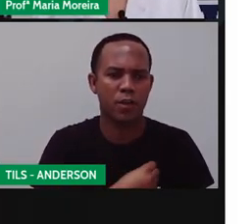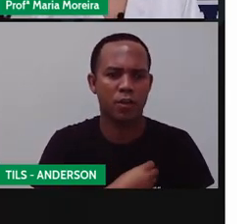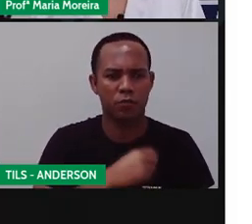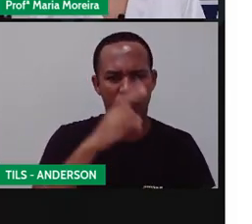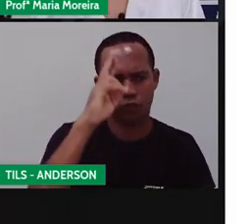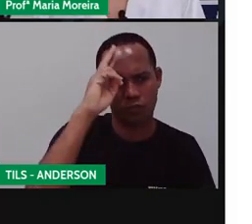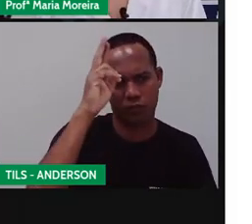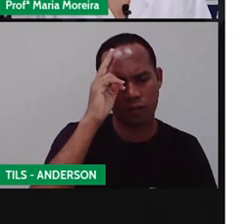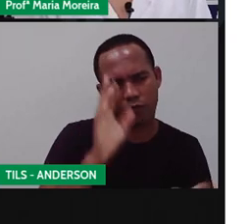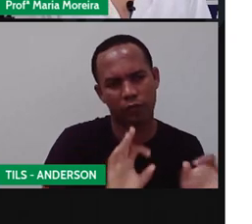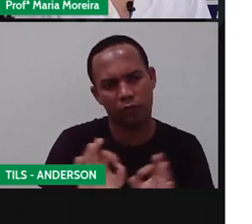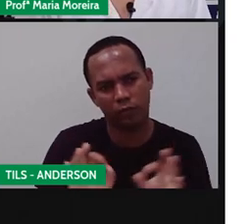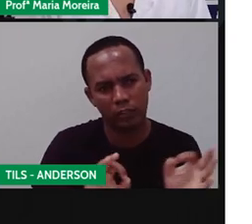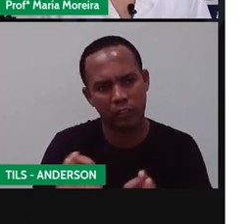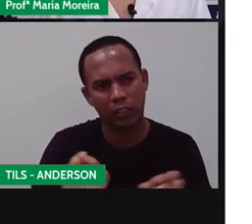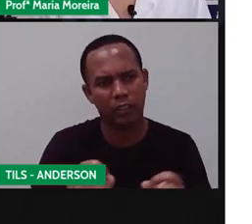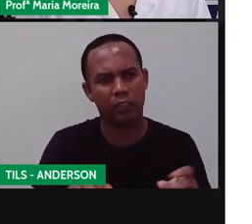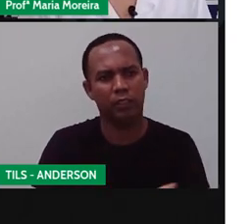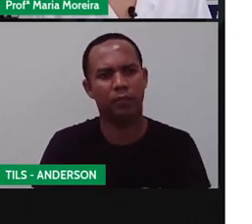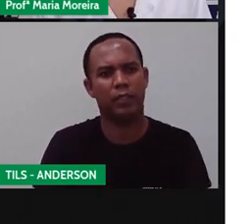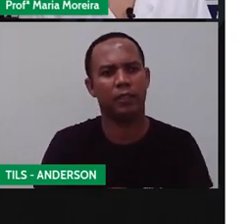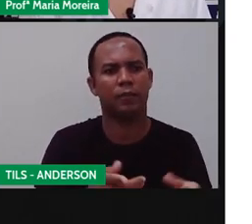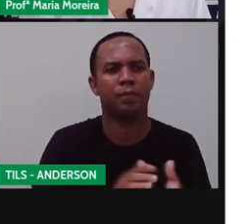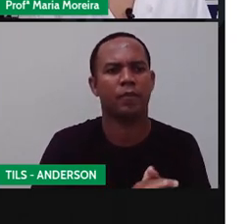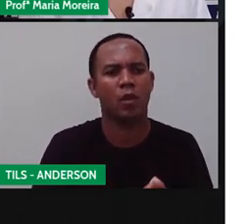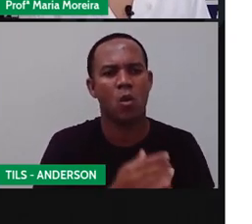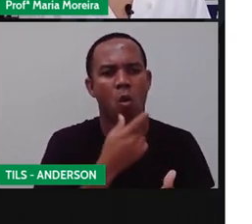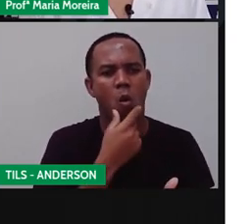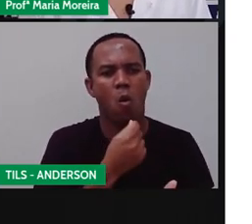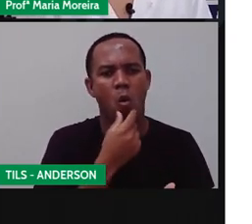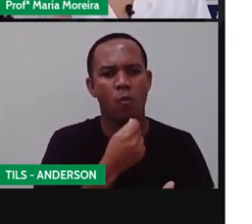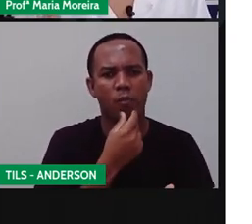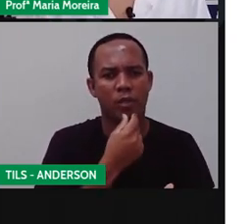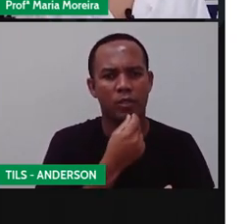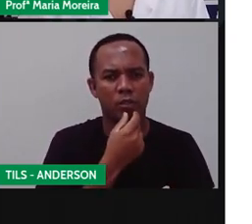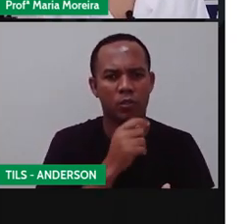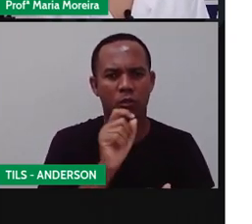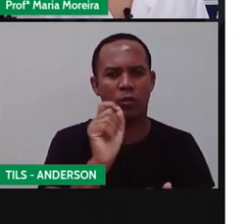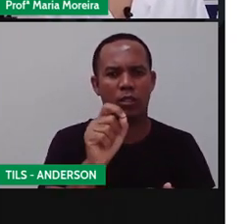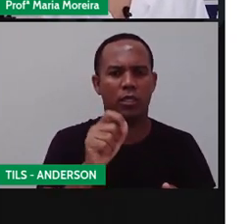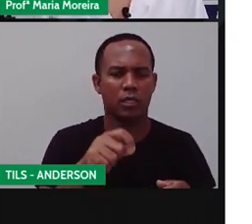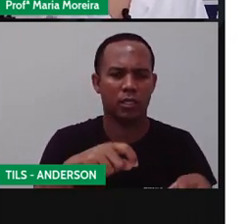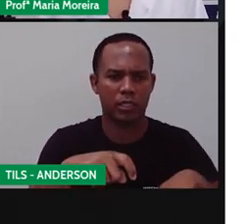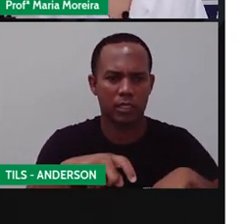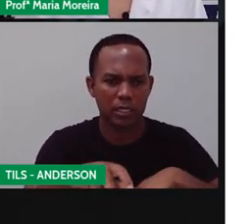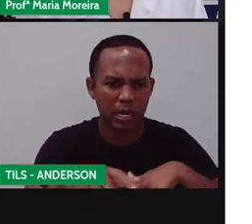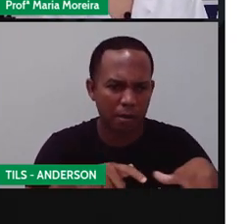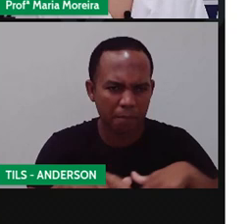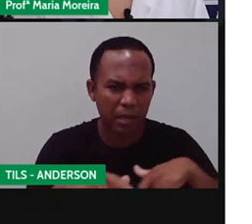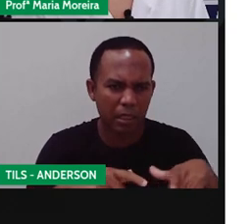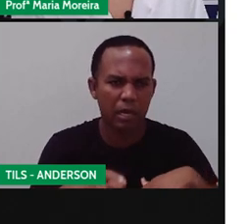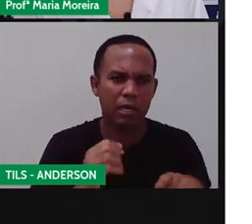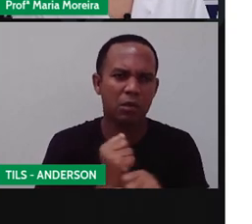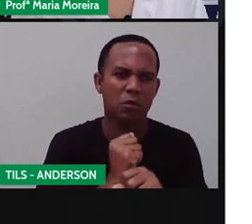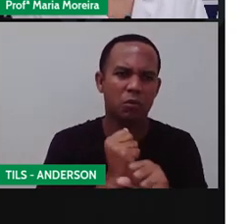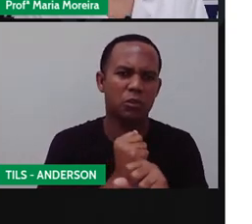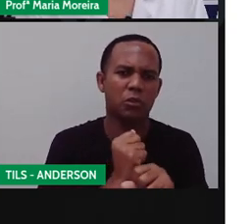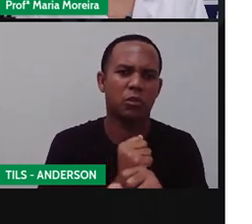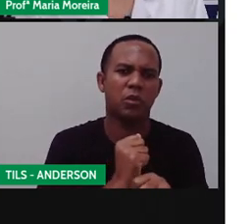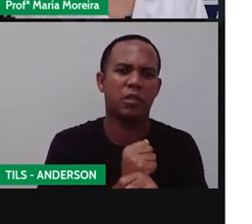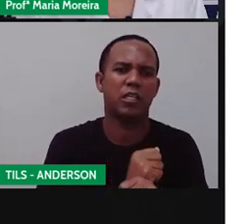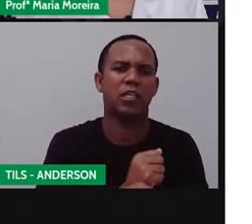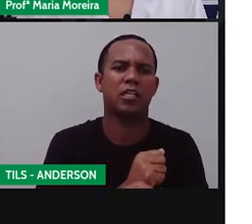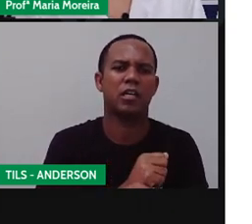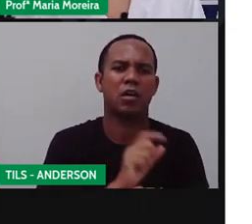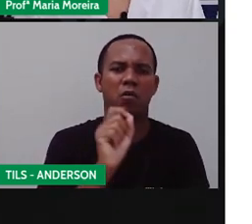de engenho, né? E que os homens eles fossem o quê? Para lavoura, trabalhar em construção, em troca